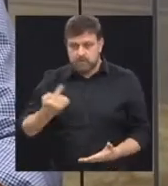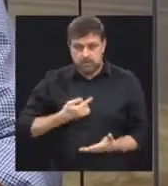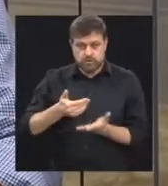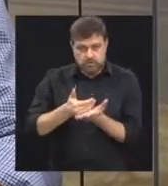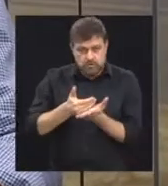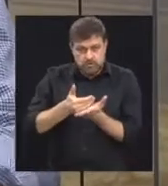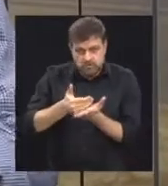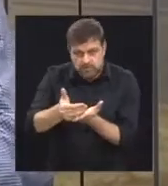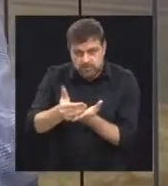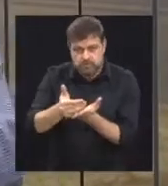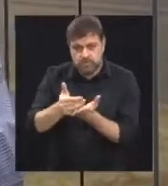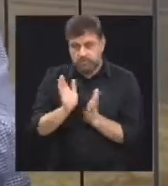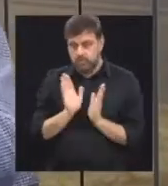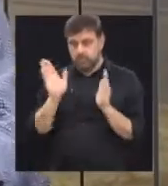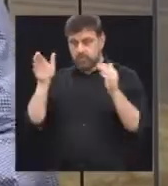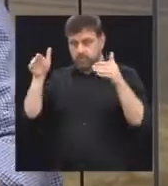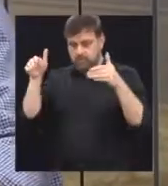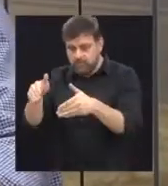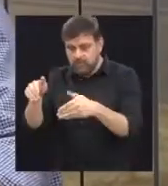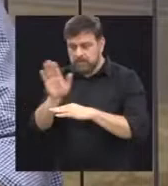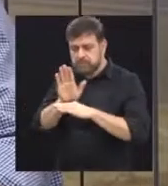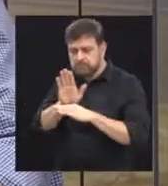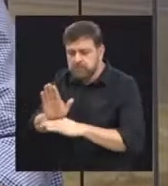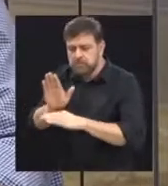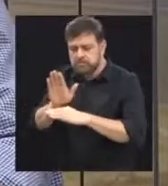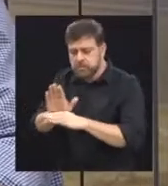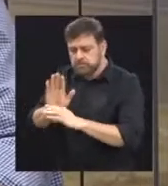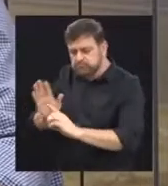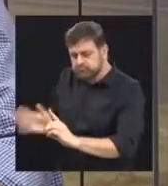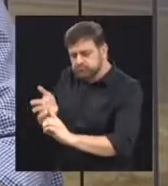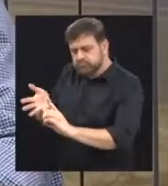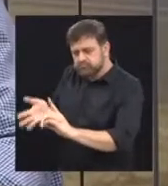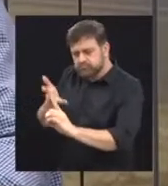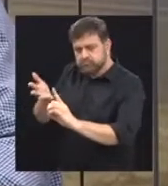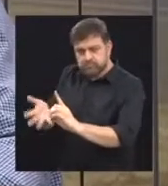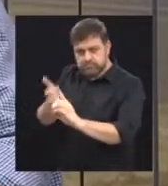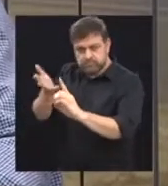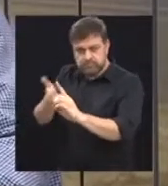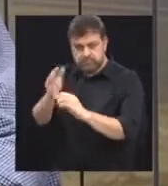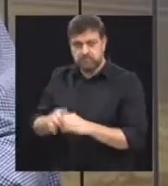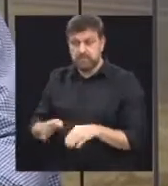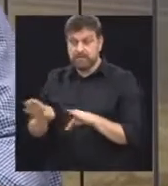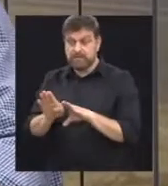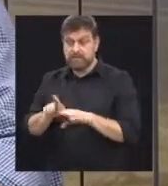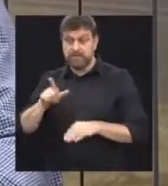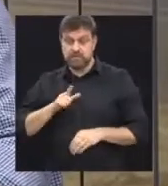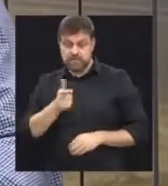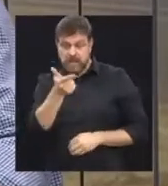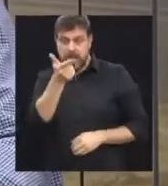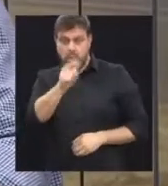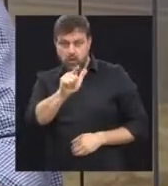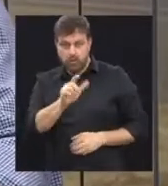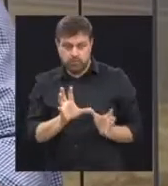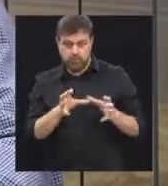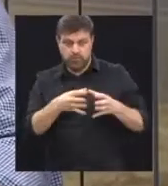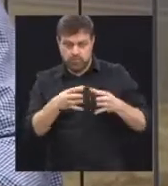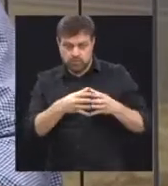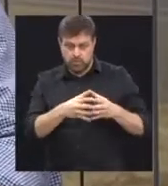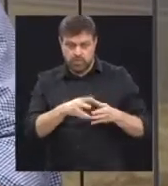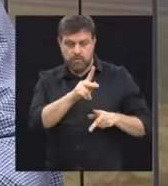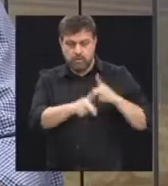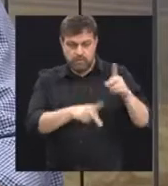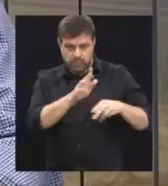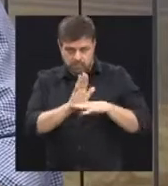inicialmente totalmente voltado à parte assistencial, dando suporte a outra entidade chamada Toca de Assis,